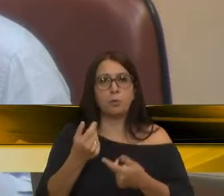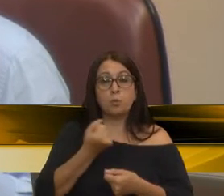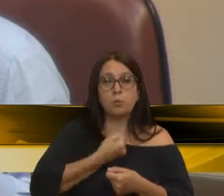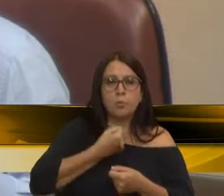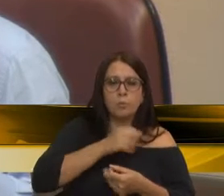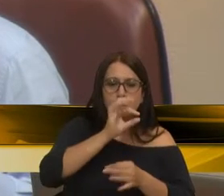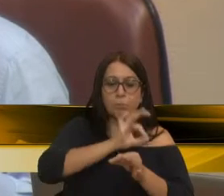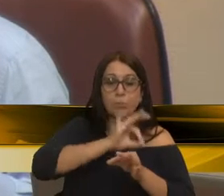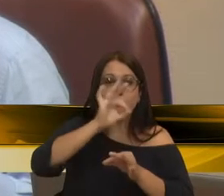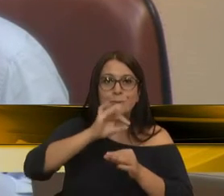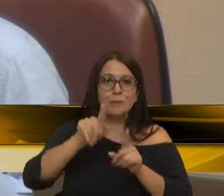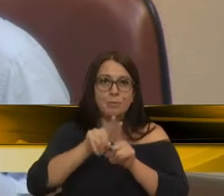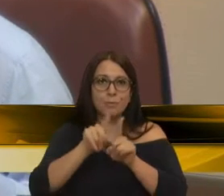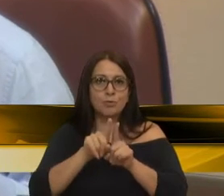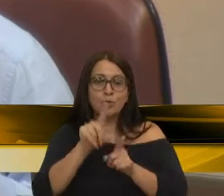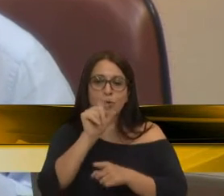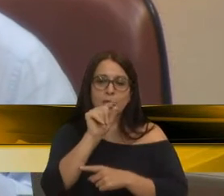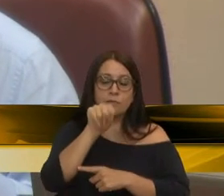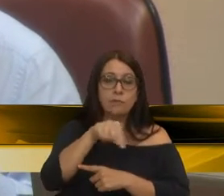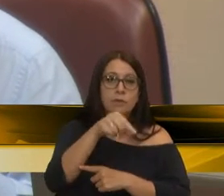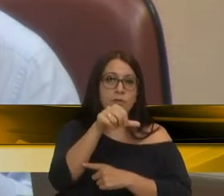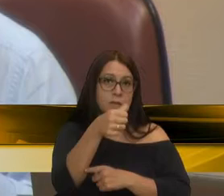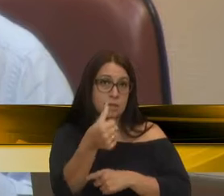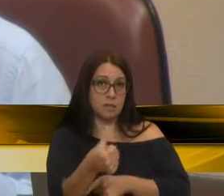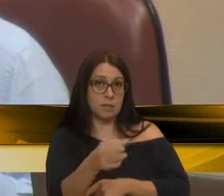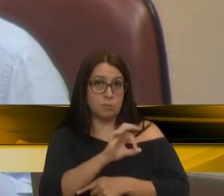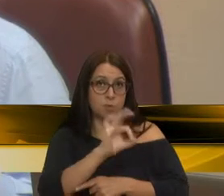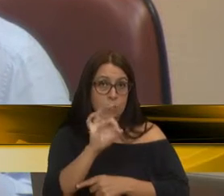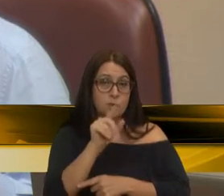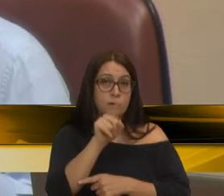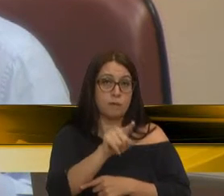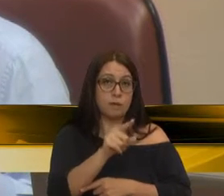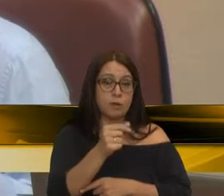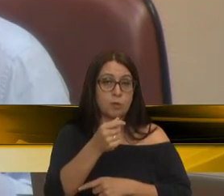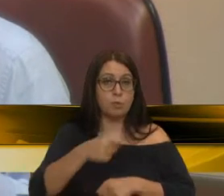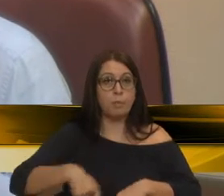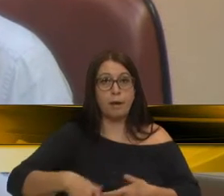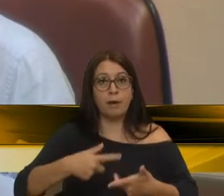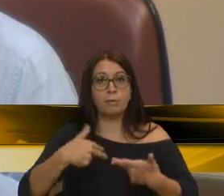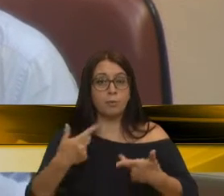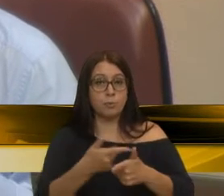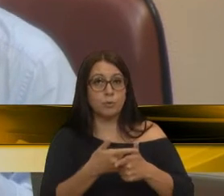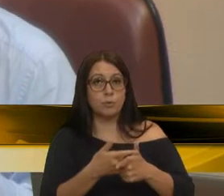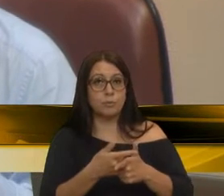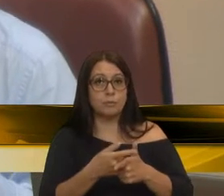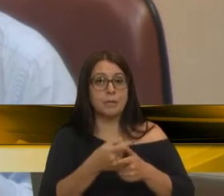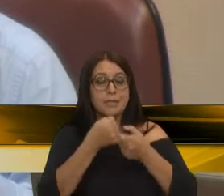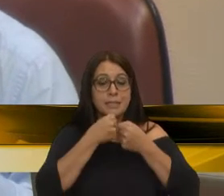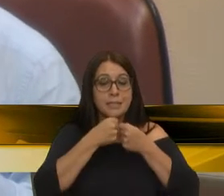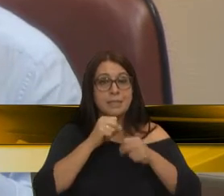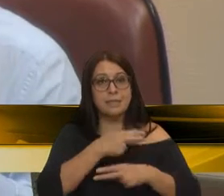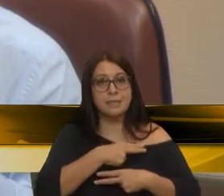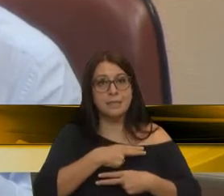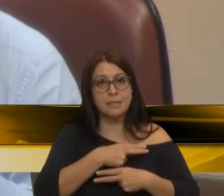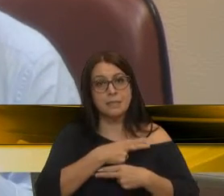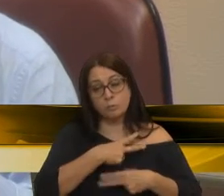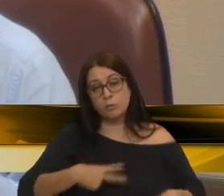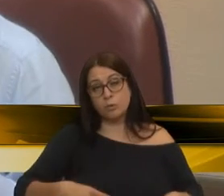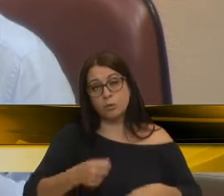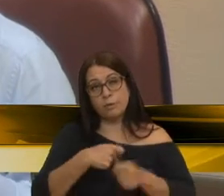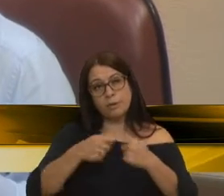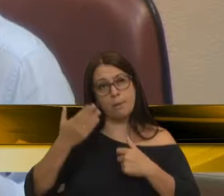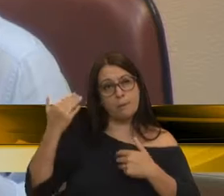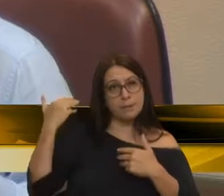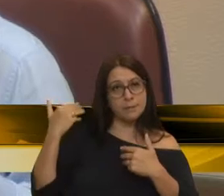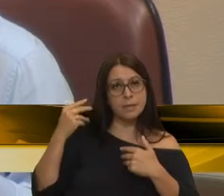de 10,96 por cento aplicado o custo operacional calculado pela secretaria de transporte da administração passada